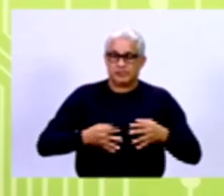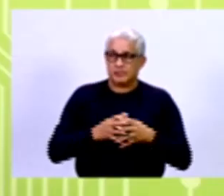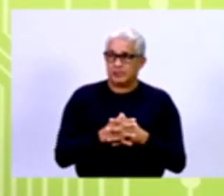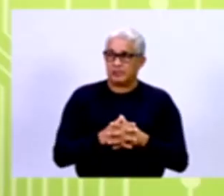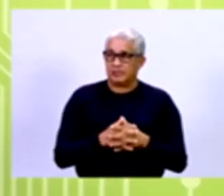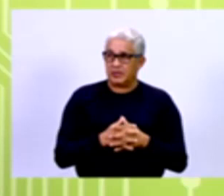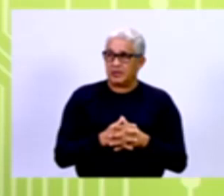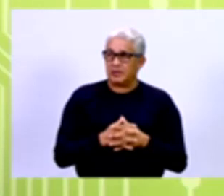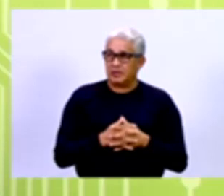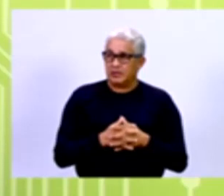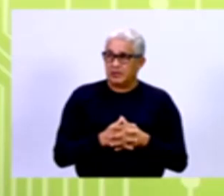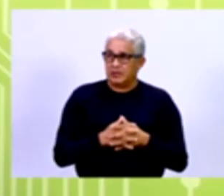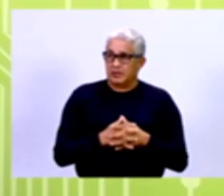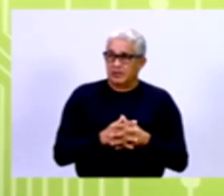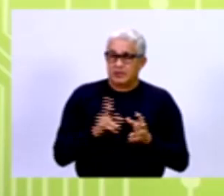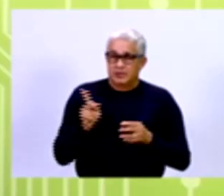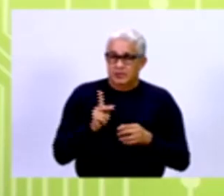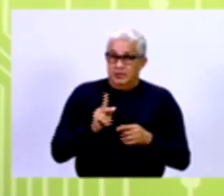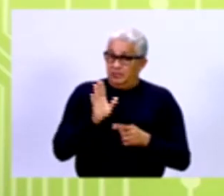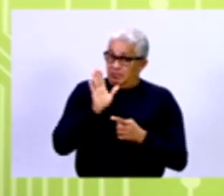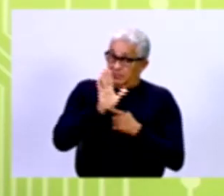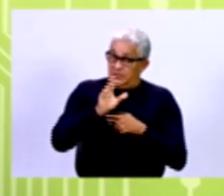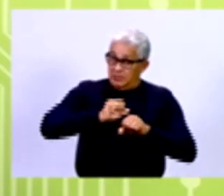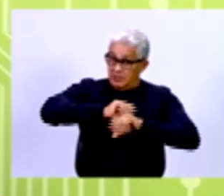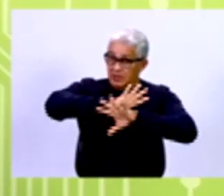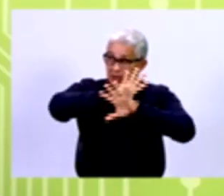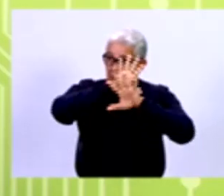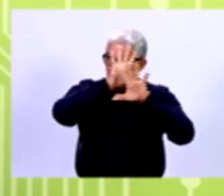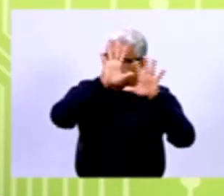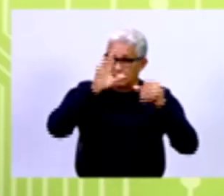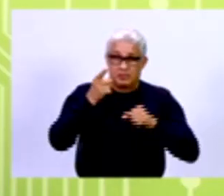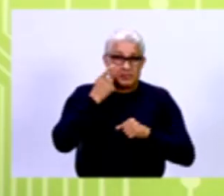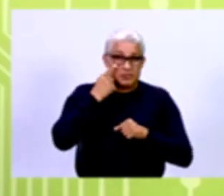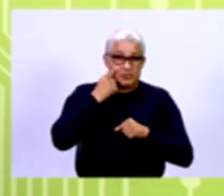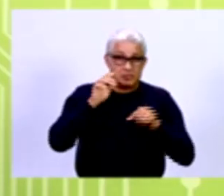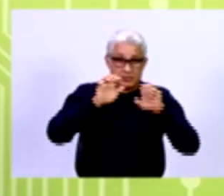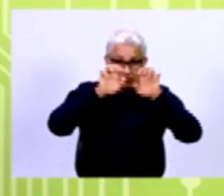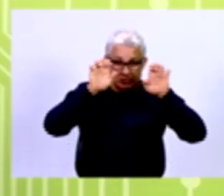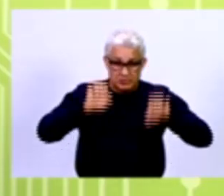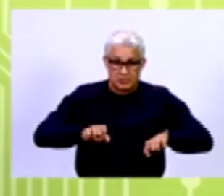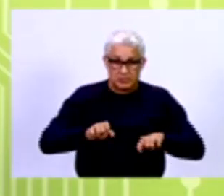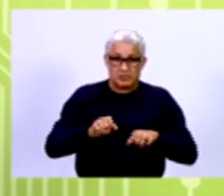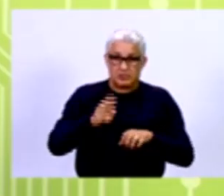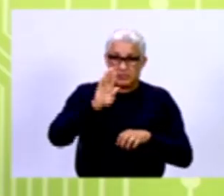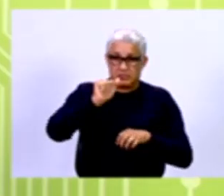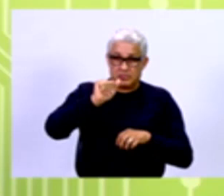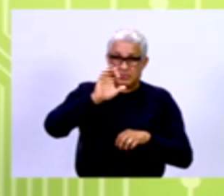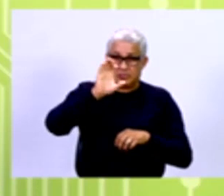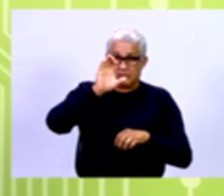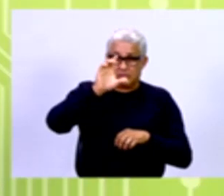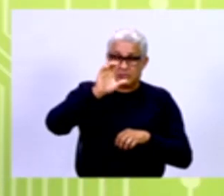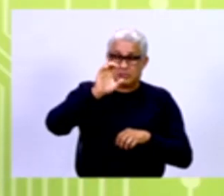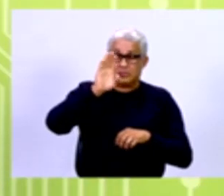A professora mostrou claramente, você viu na estrutura do balanço que são contas diferentes.